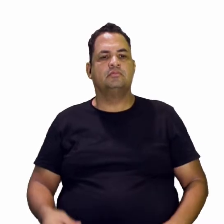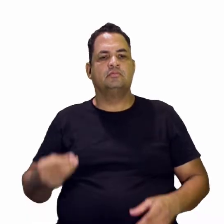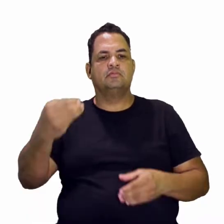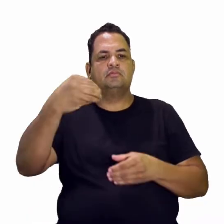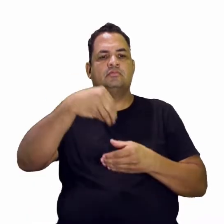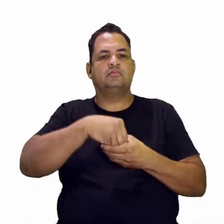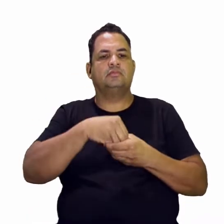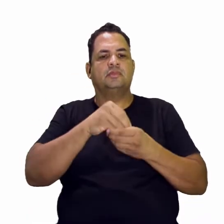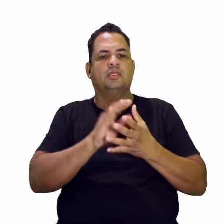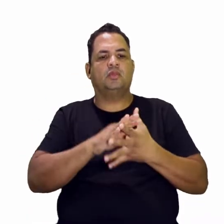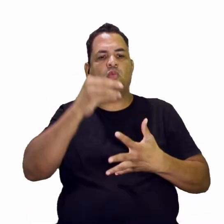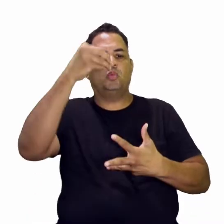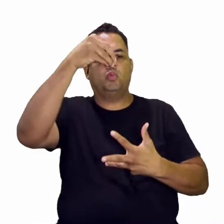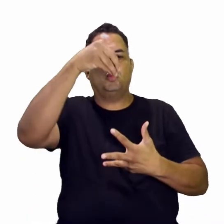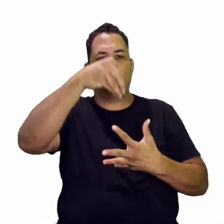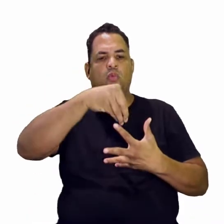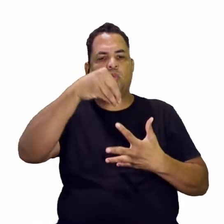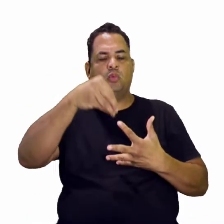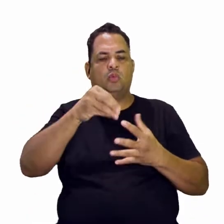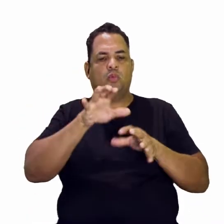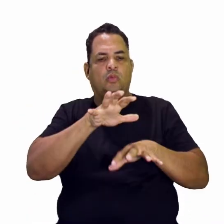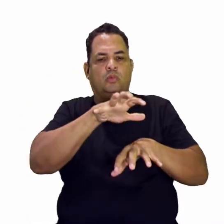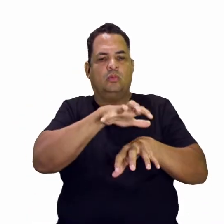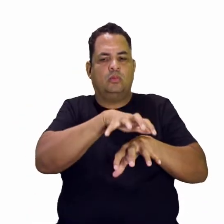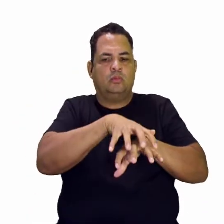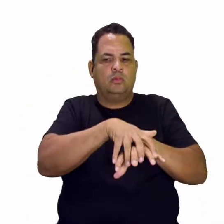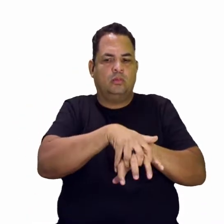reino Monera, esses seres são